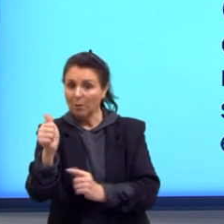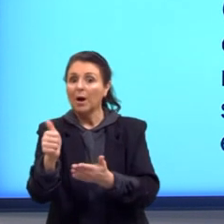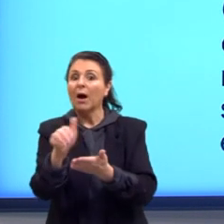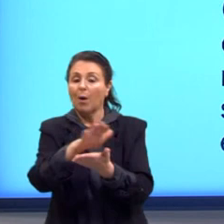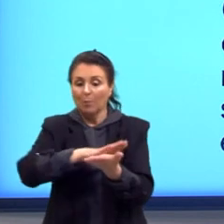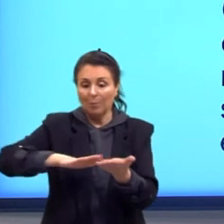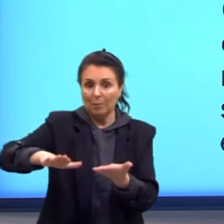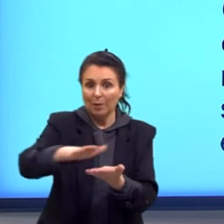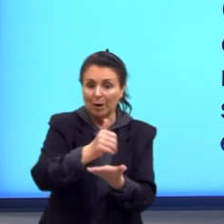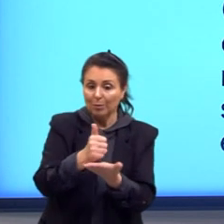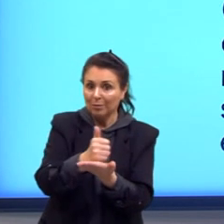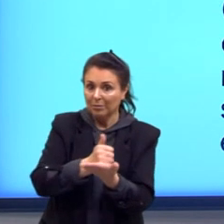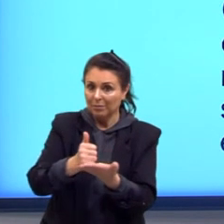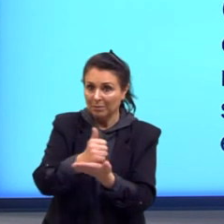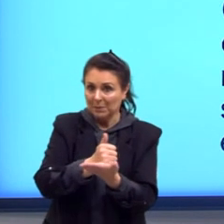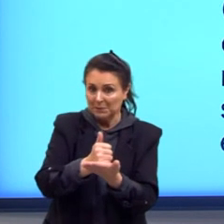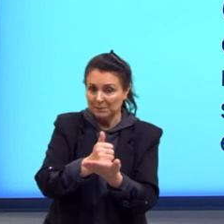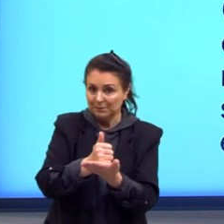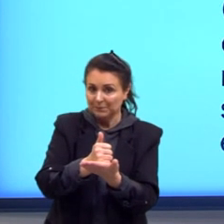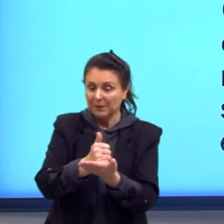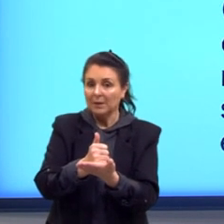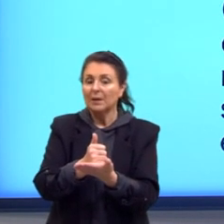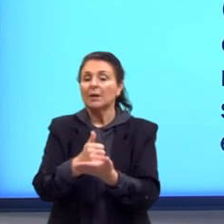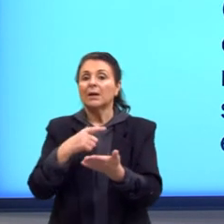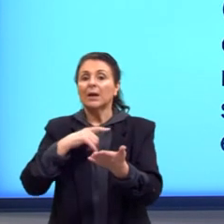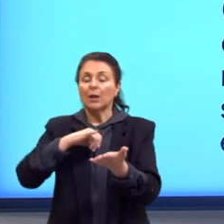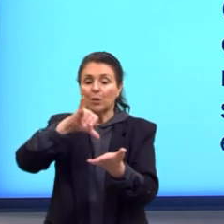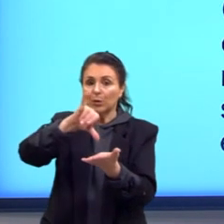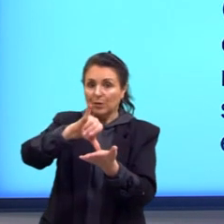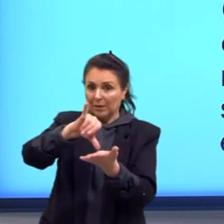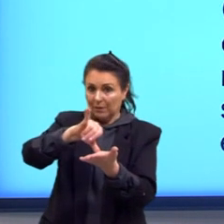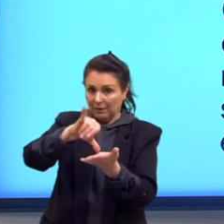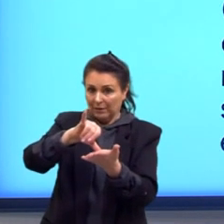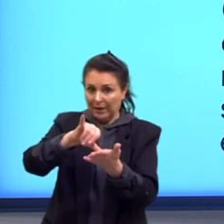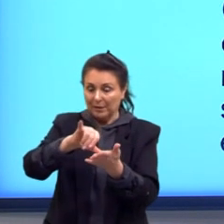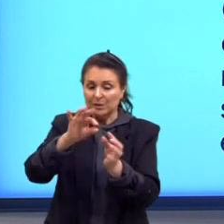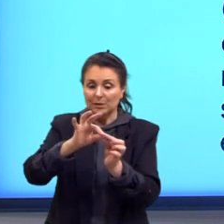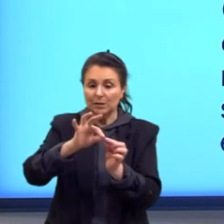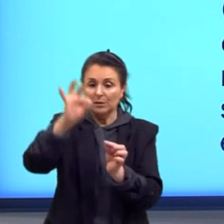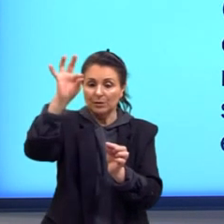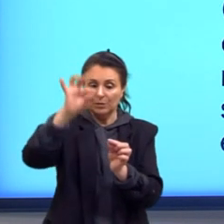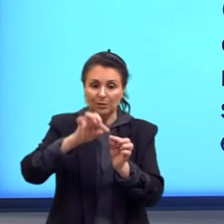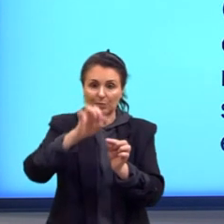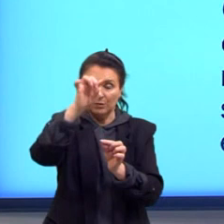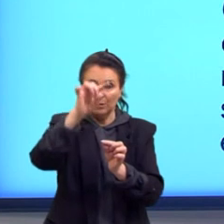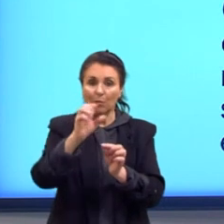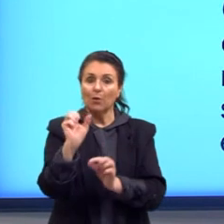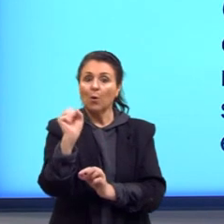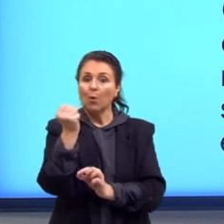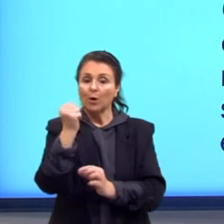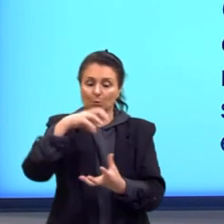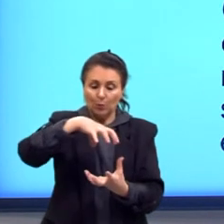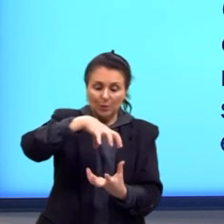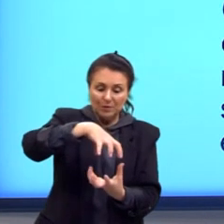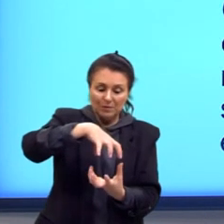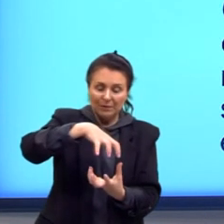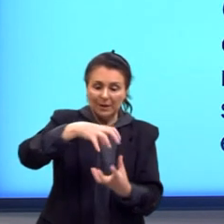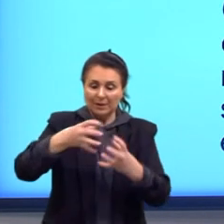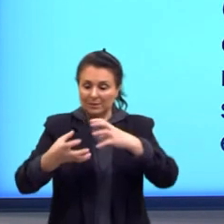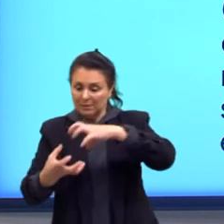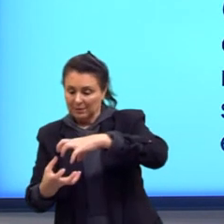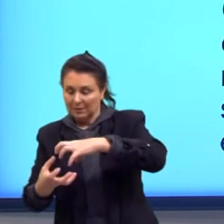90° centrados nos vértices desse cubo foram construídas oito esferas metálicas